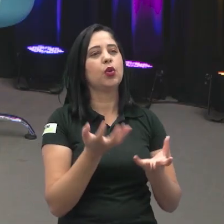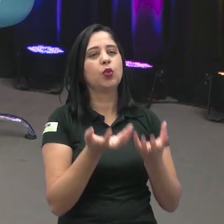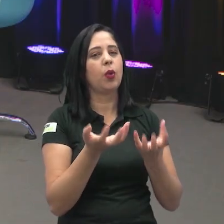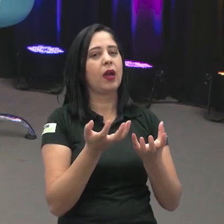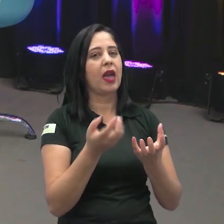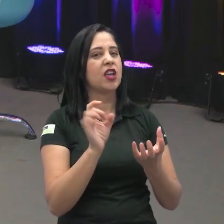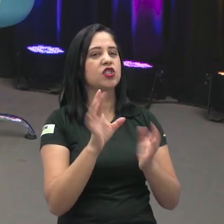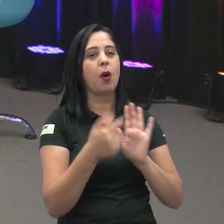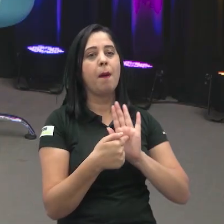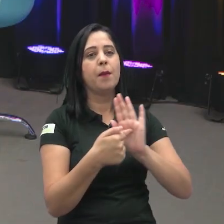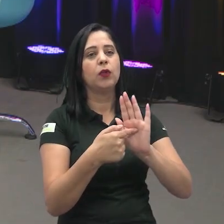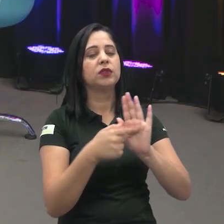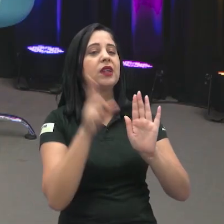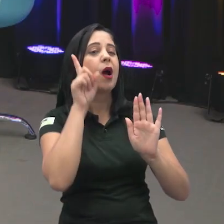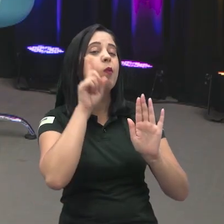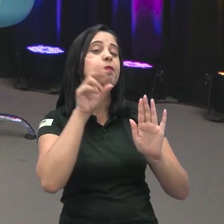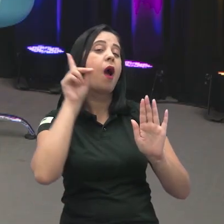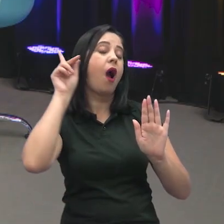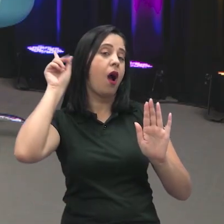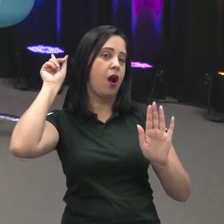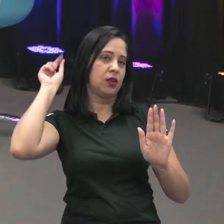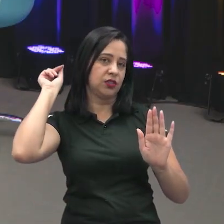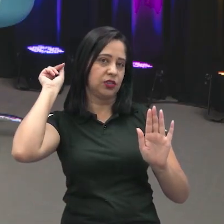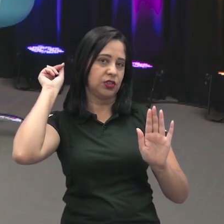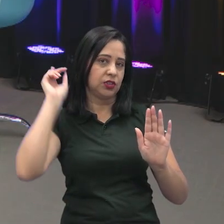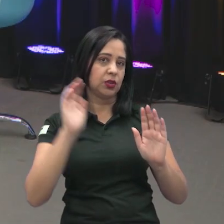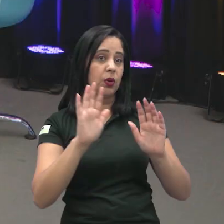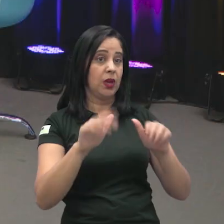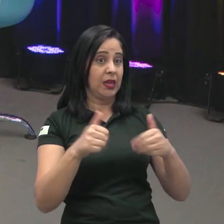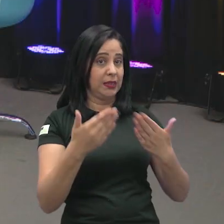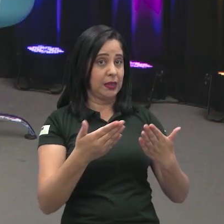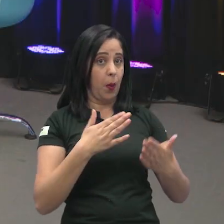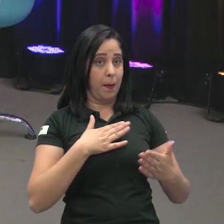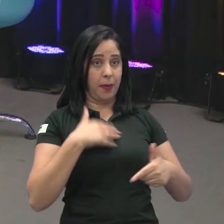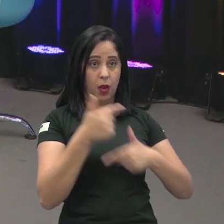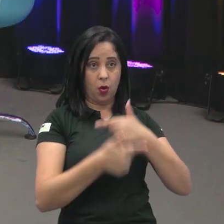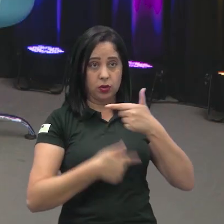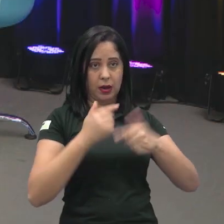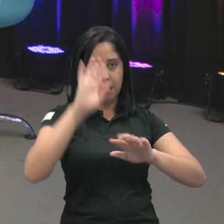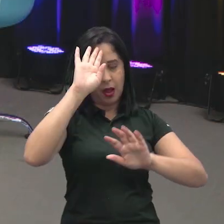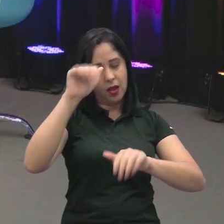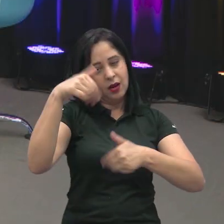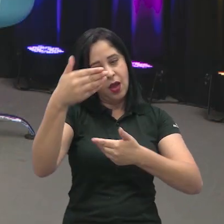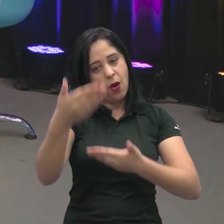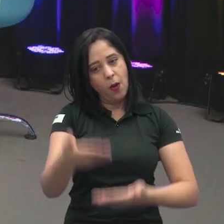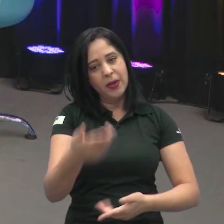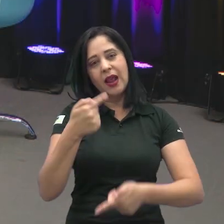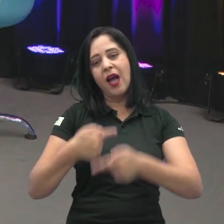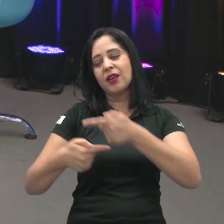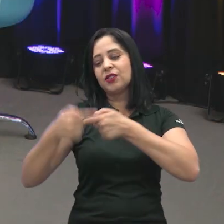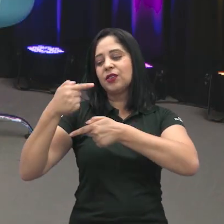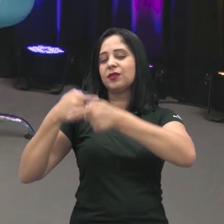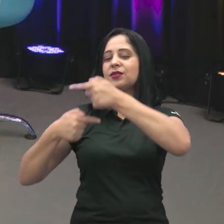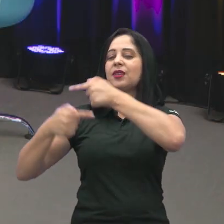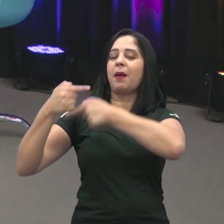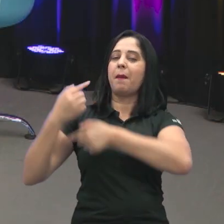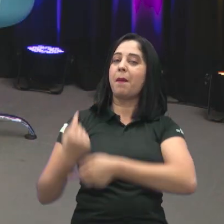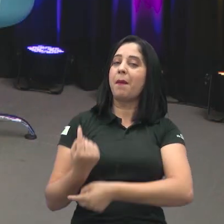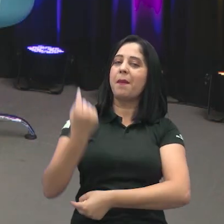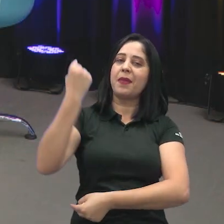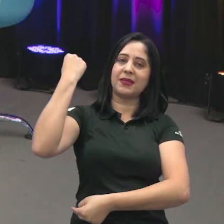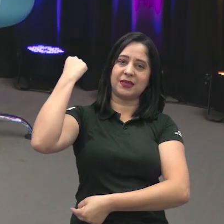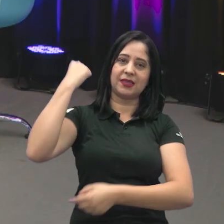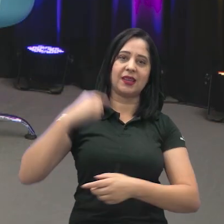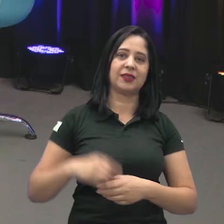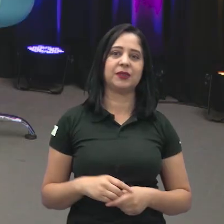assim, reproduzindo fielmente o que elas faziam. Então, é uma homenagem a todos aqueles saberes ancestrais que a